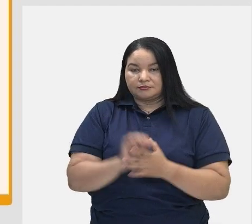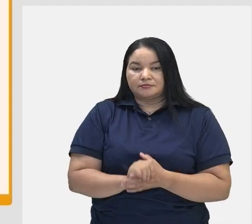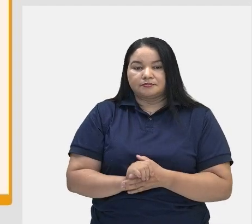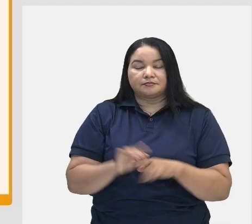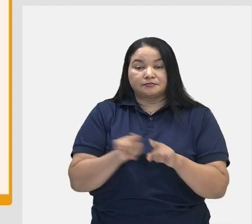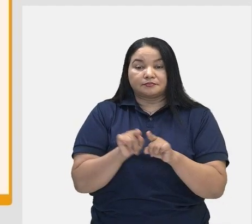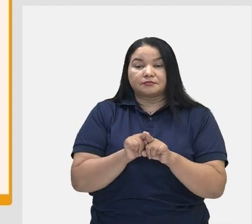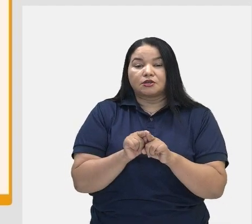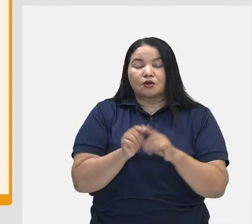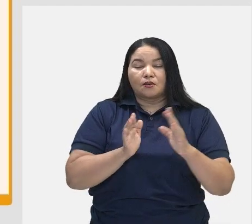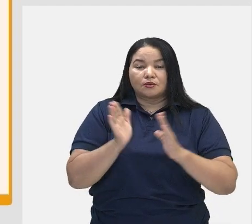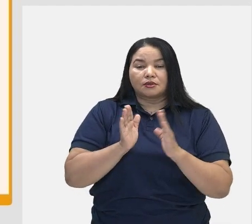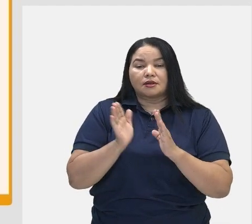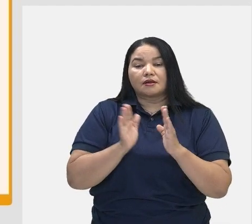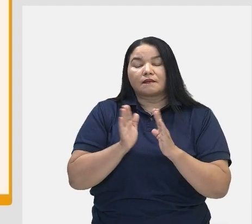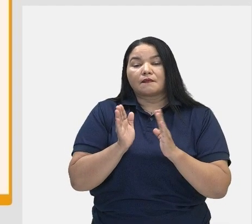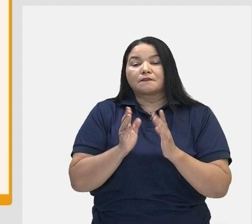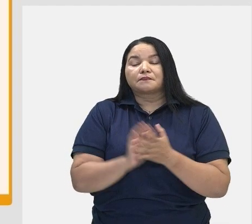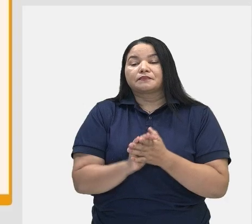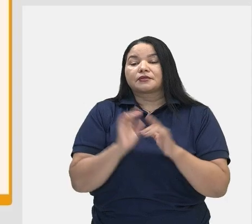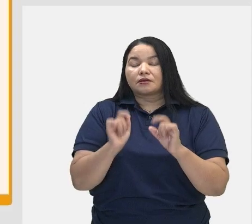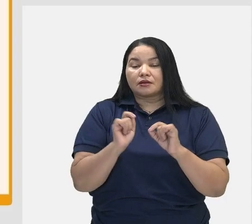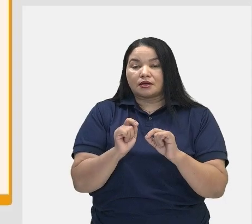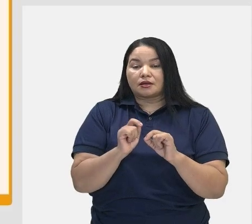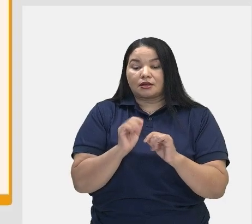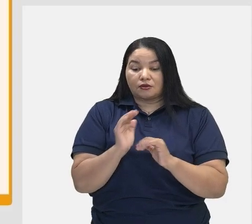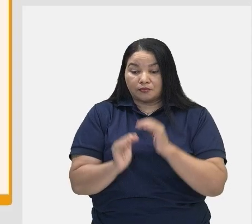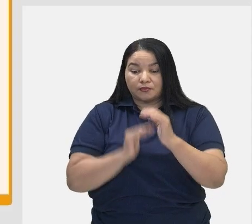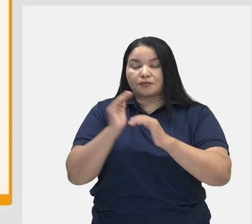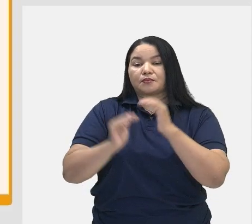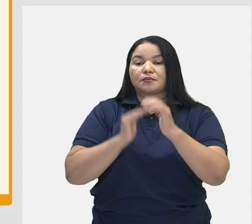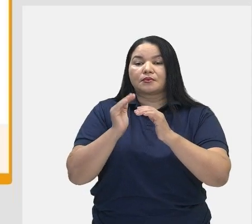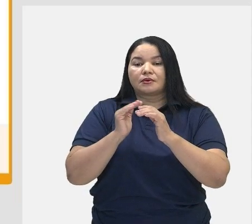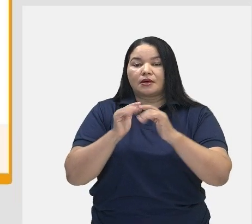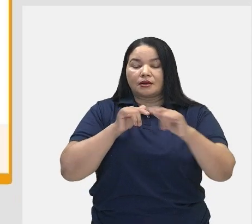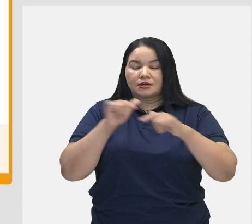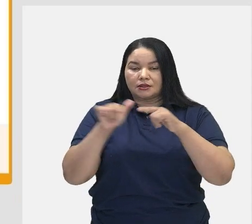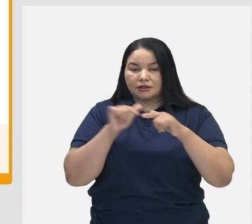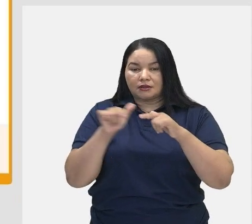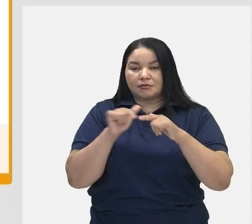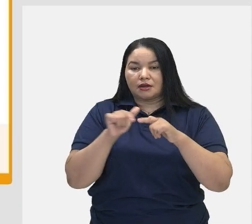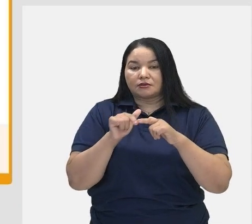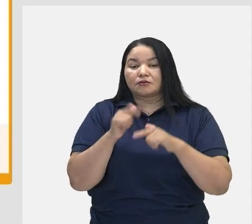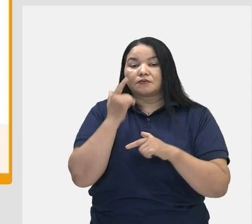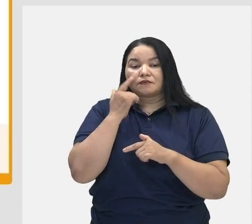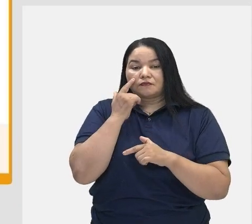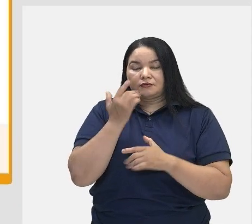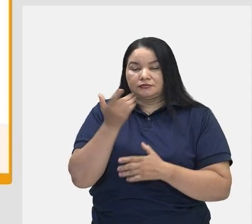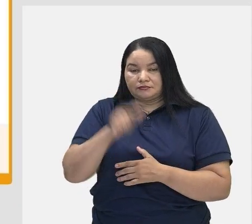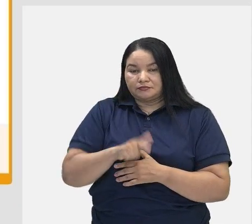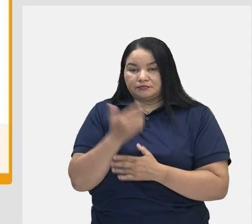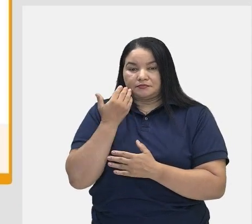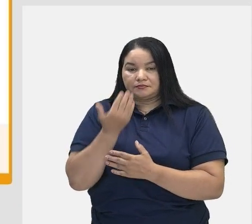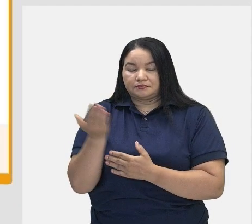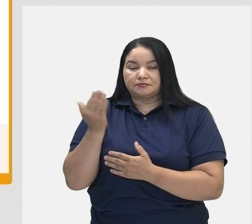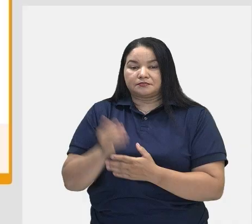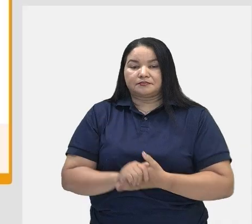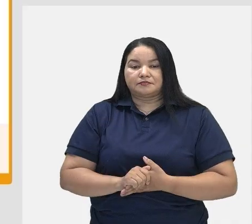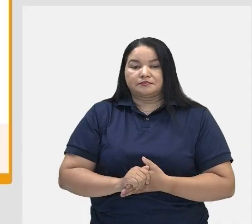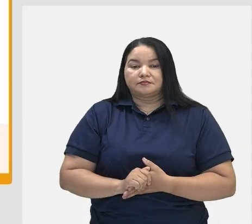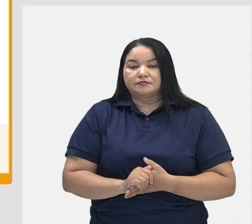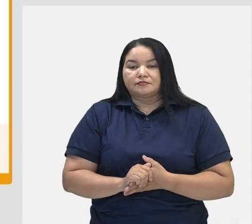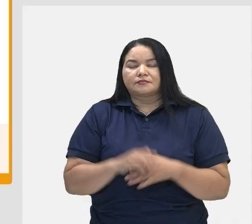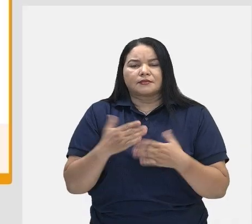do tempo, qual foi a região que mais evoluiu com essa atividade? Vamos aí mostrar para vocês, observem aí, ó. Qual